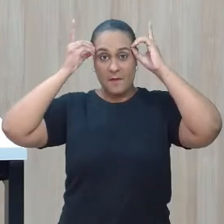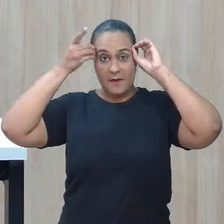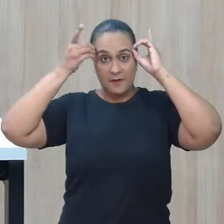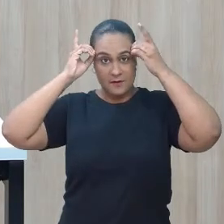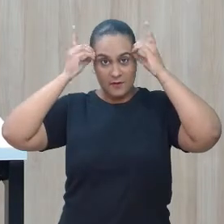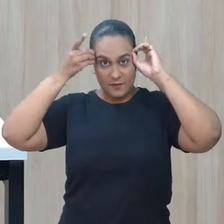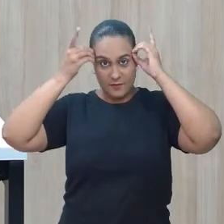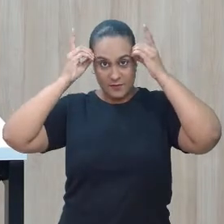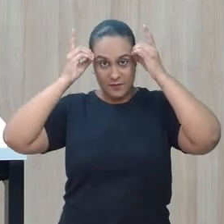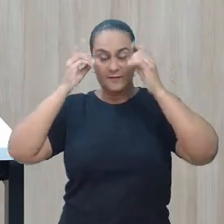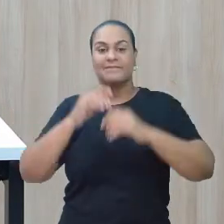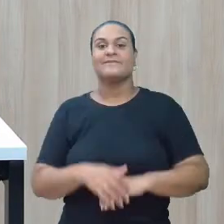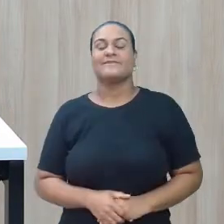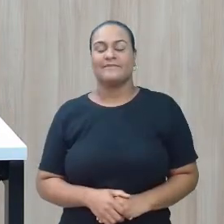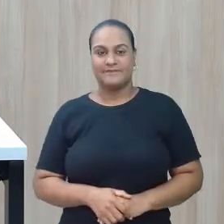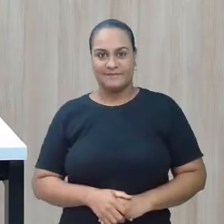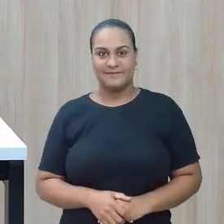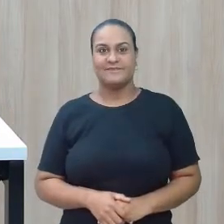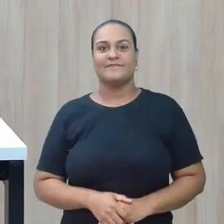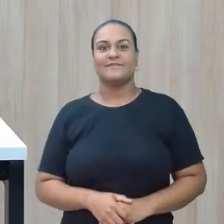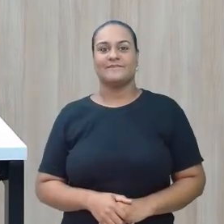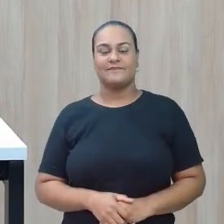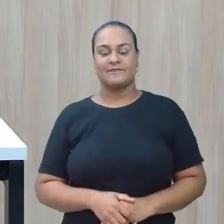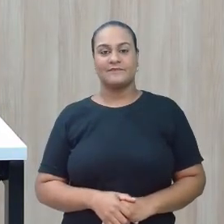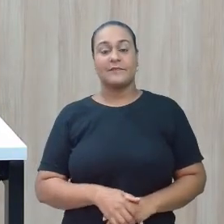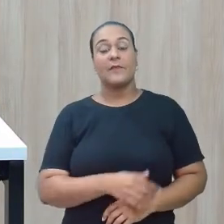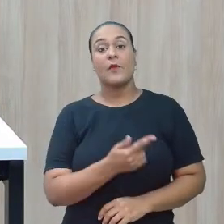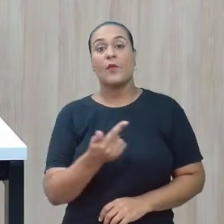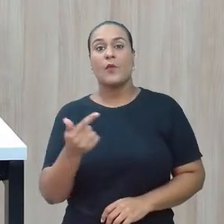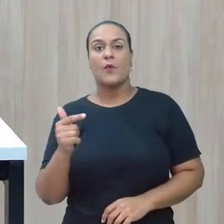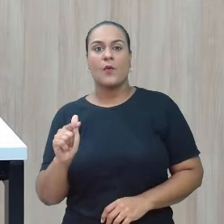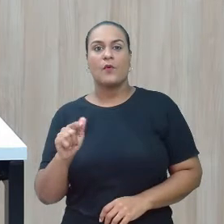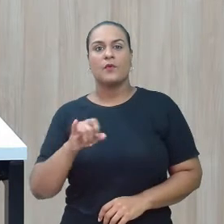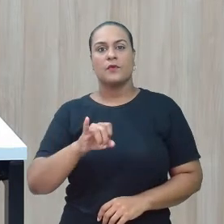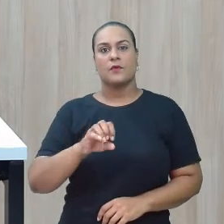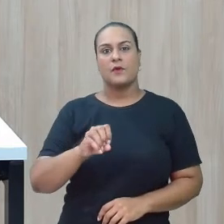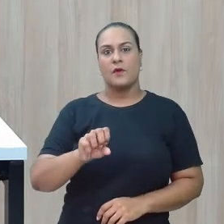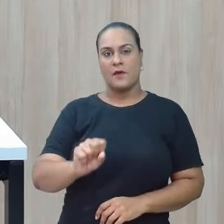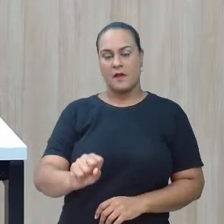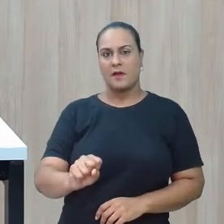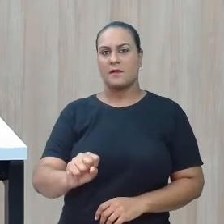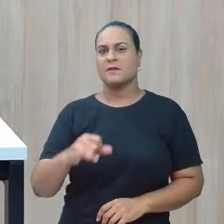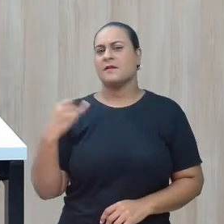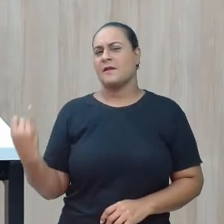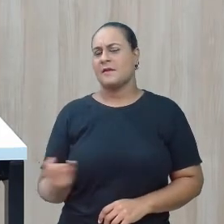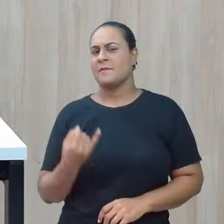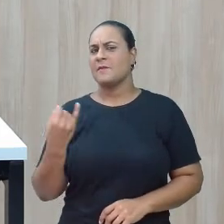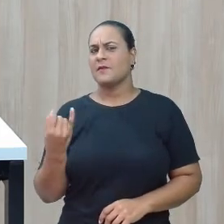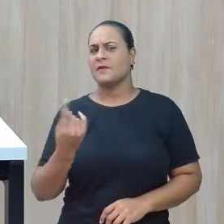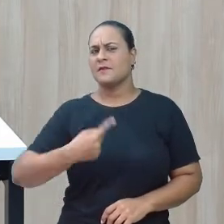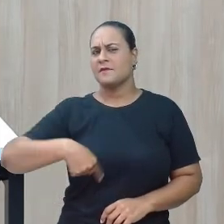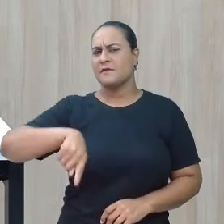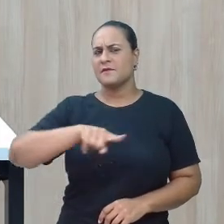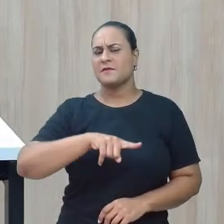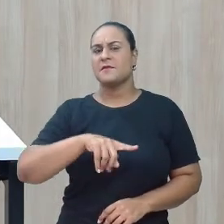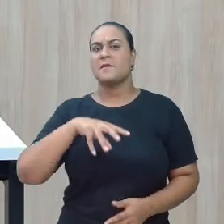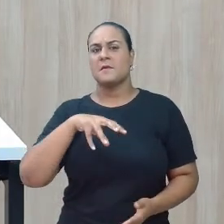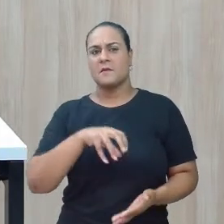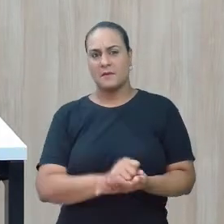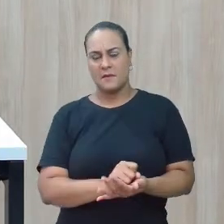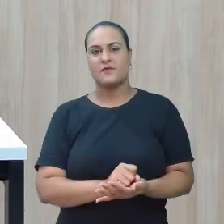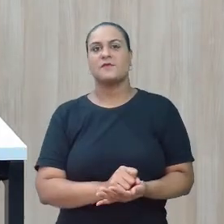relacionado ao Android, ao celular Android, e o outro para iOS. É muito importante, gente,